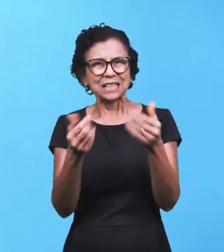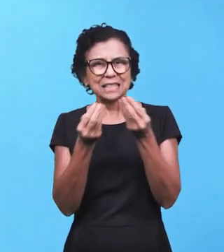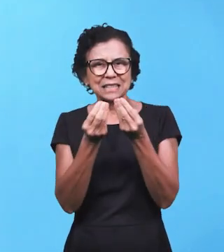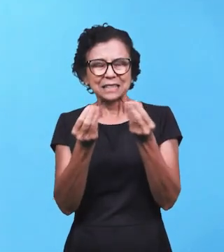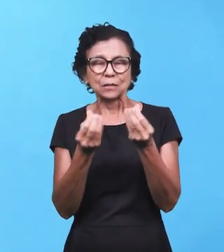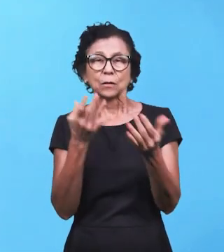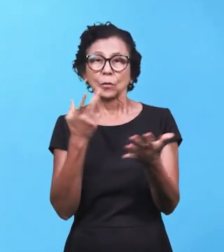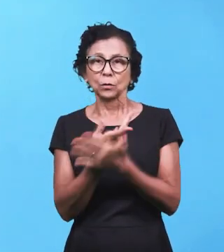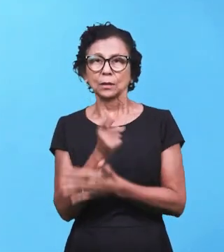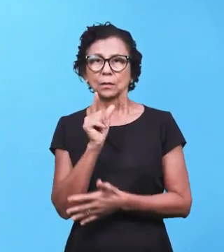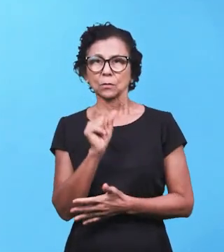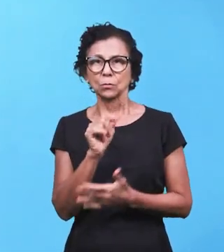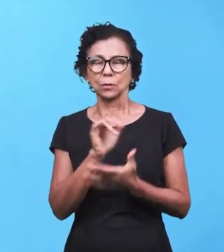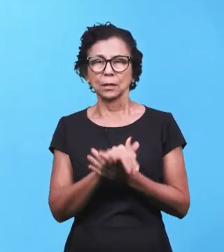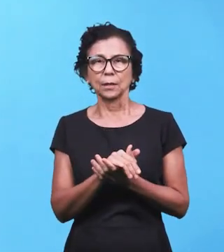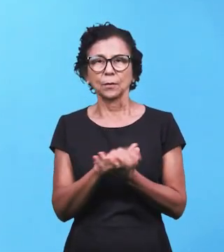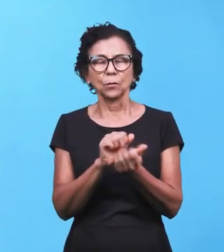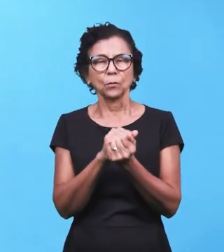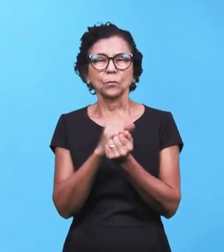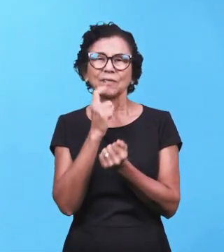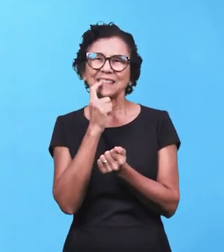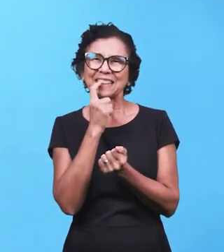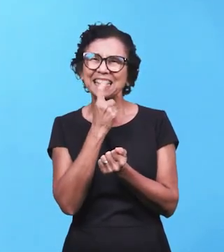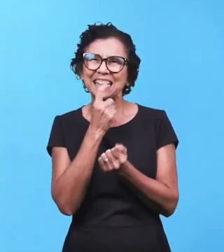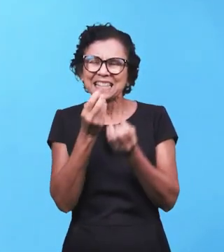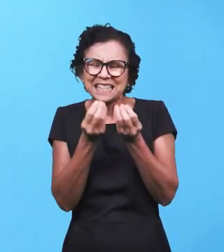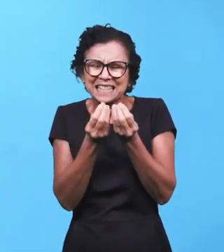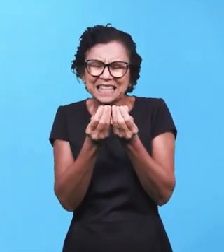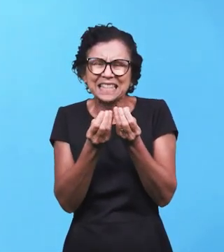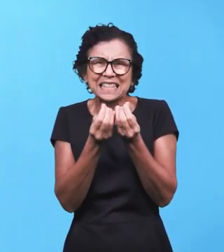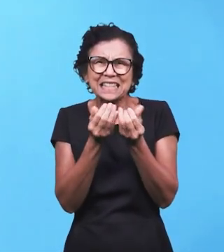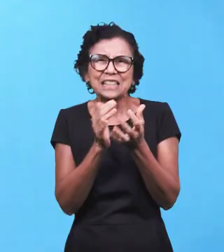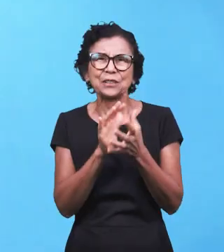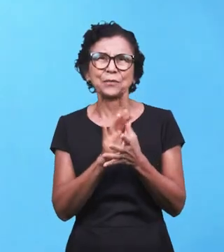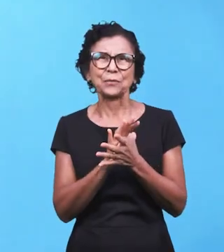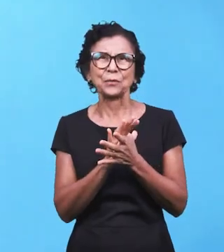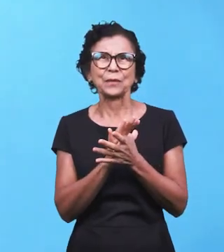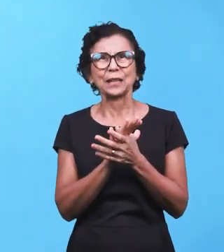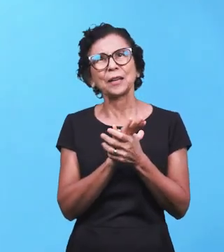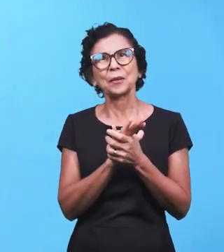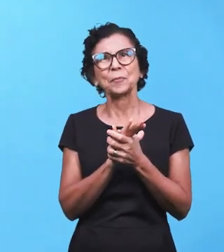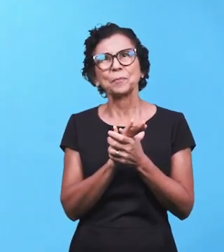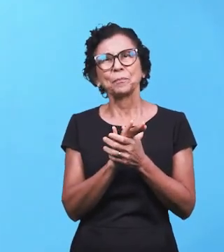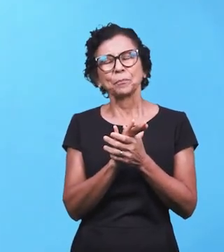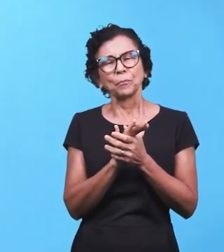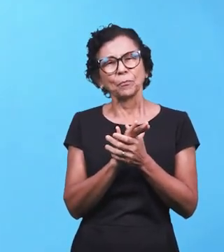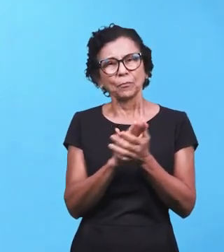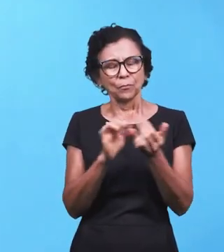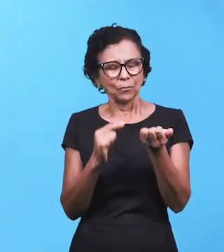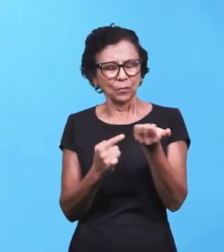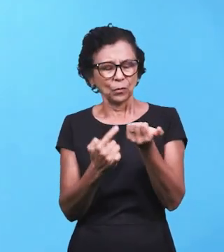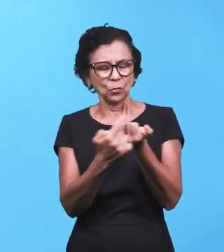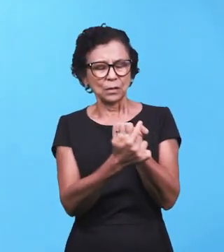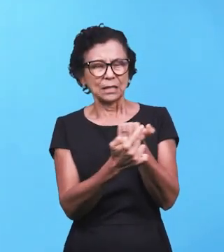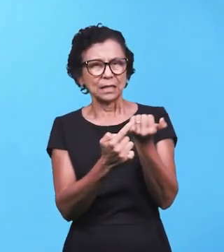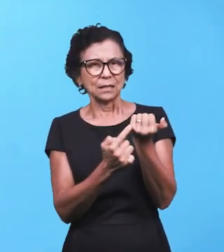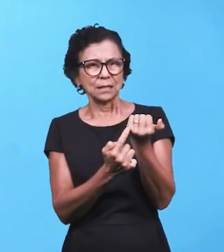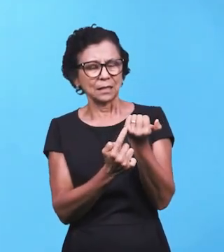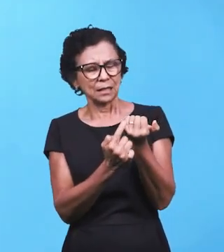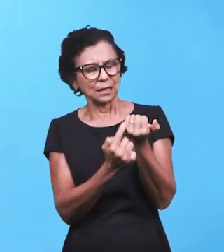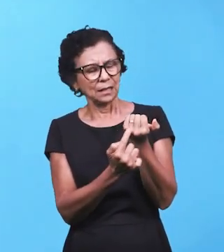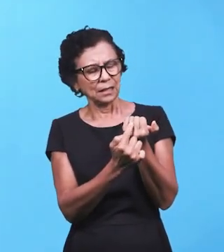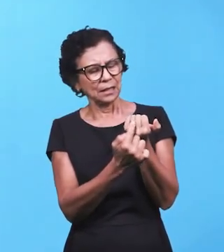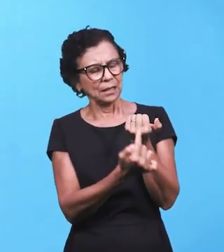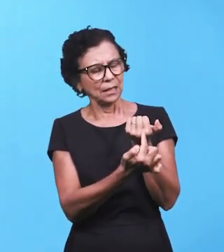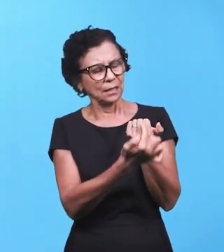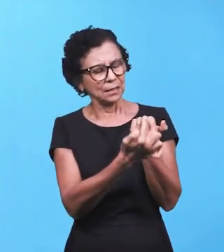o que que acontece? Quando o dente está sensível, os túbulos dentinários, a gente imagina assim, redondinho mesmo, os túbulos ficam expostos e